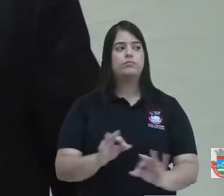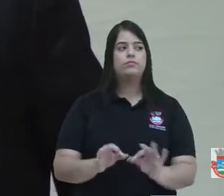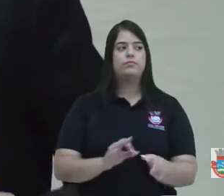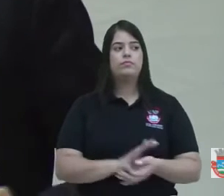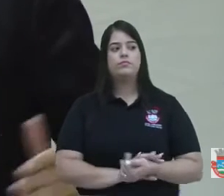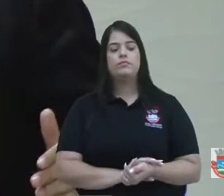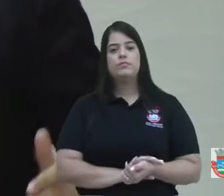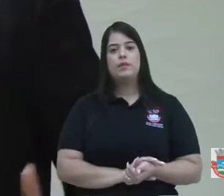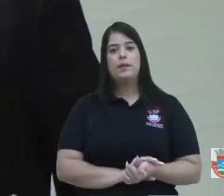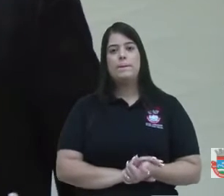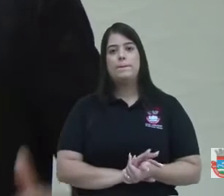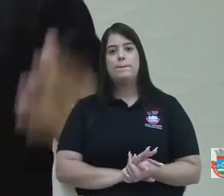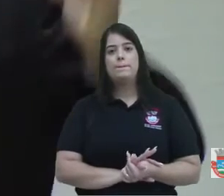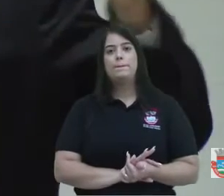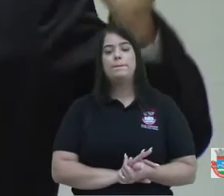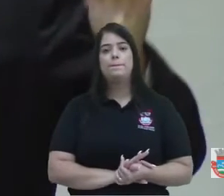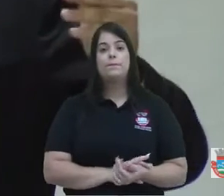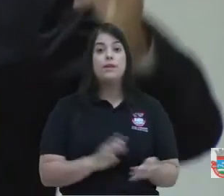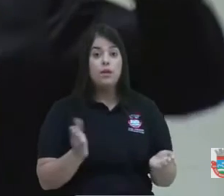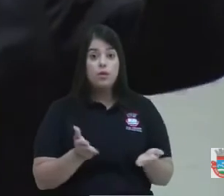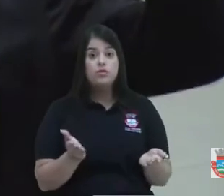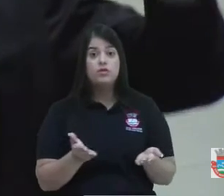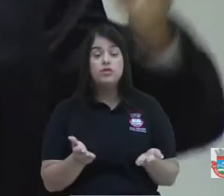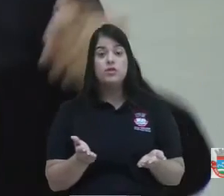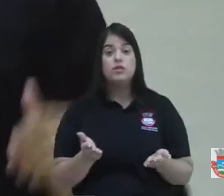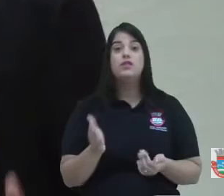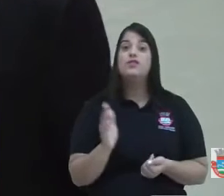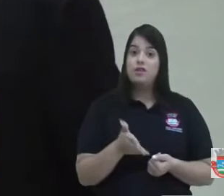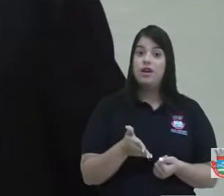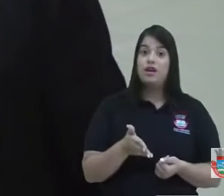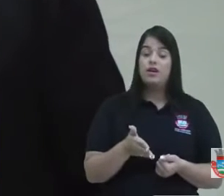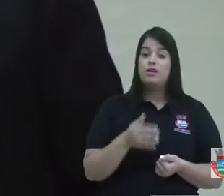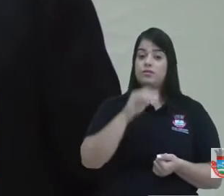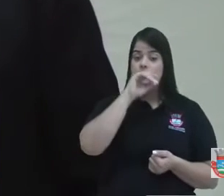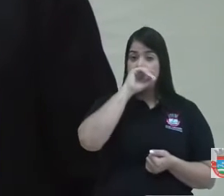reformou a passagem, e hoje já tem aí